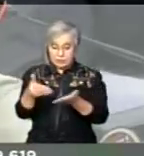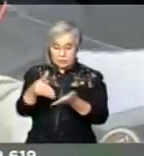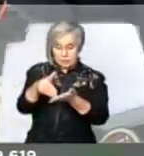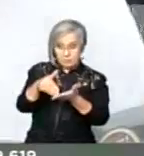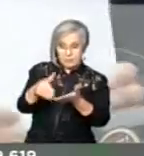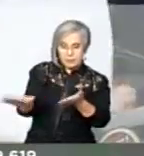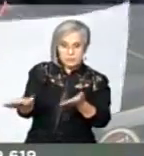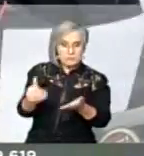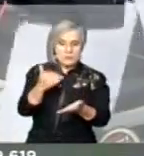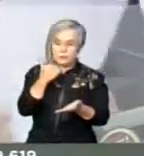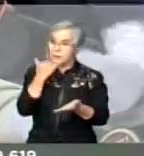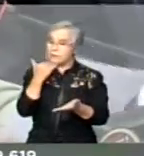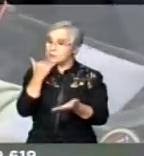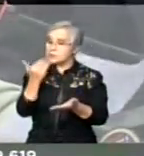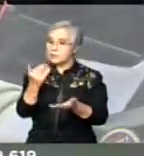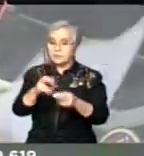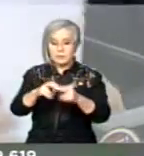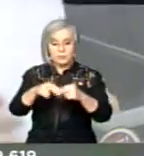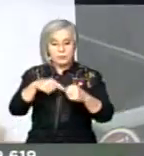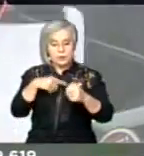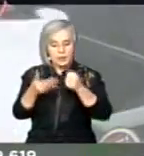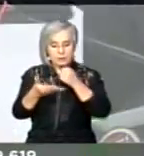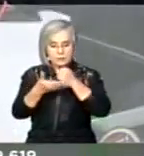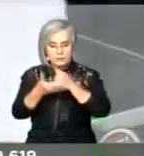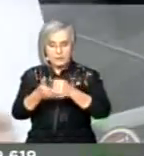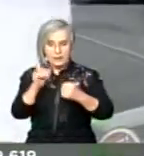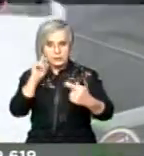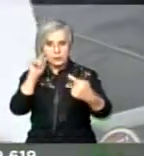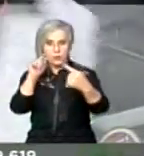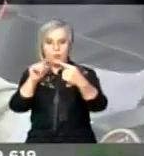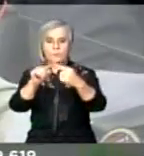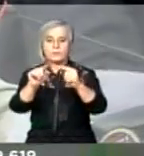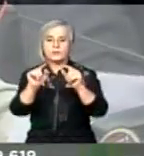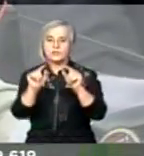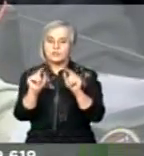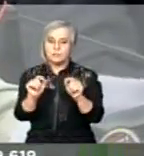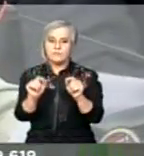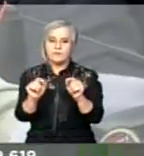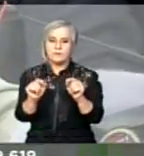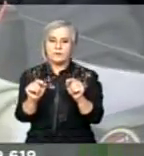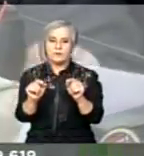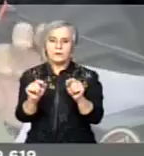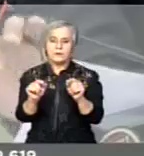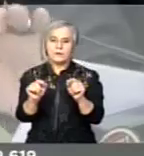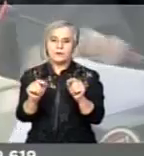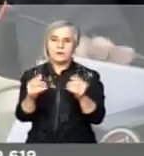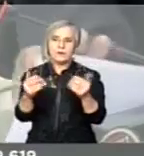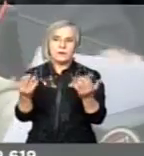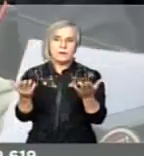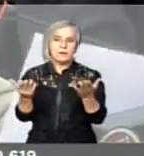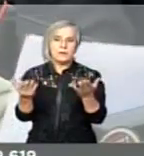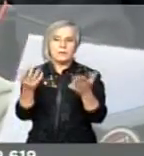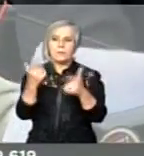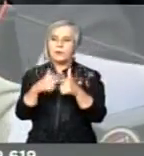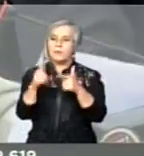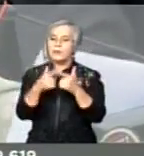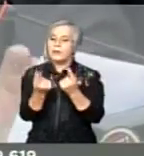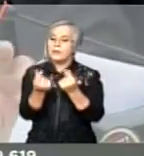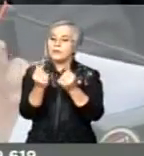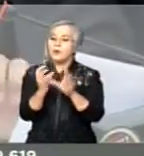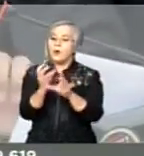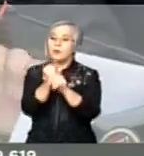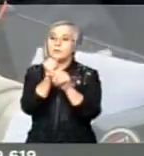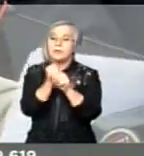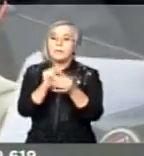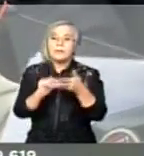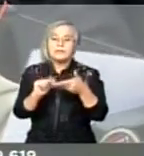está fundado objetivamente, no que temos que examinar aqui no plenário, em questões orçamentárias, não